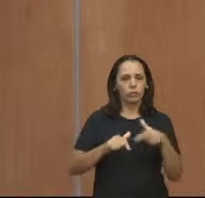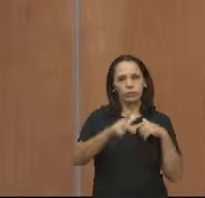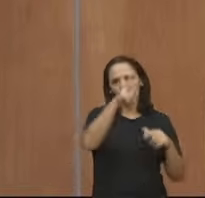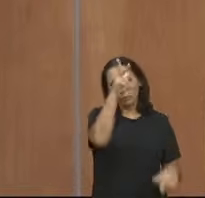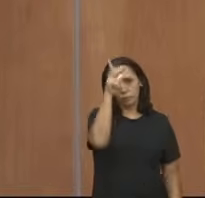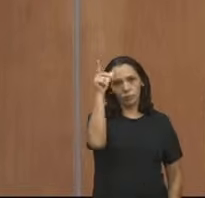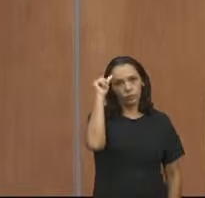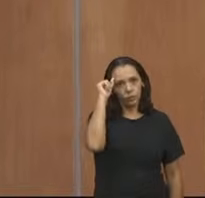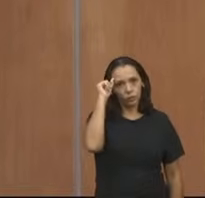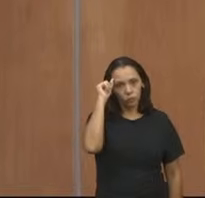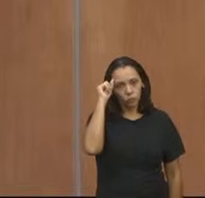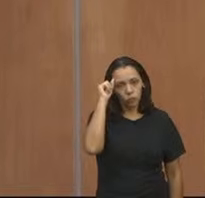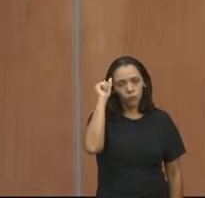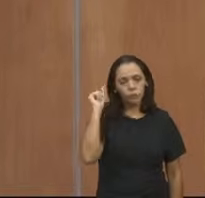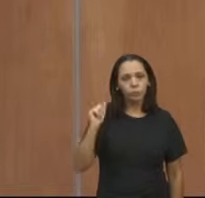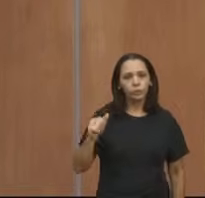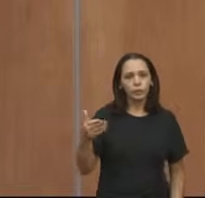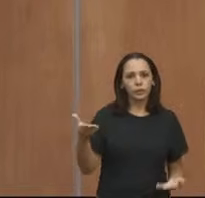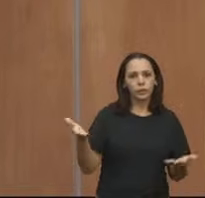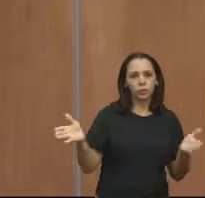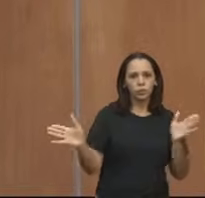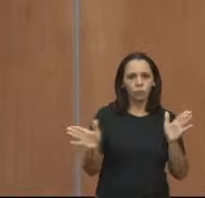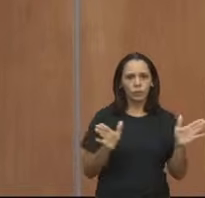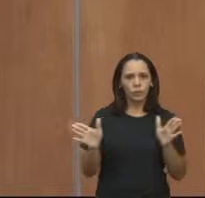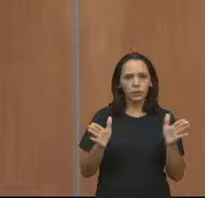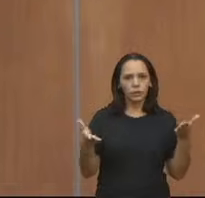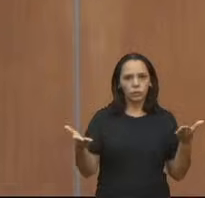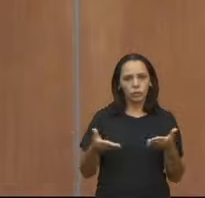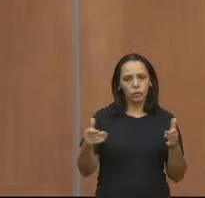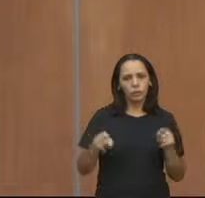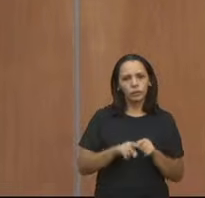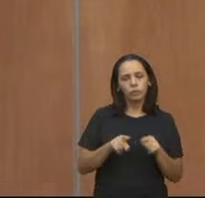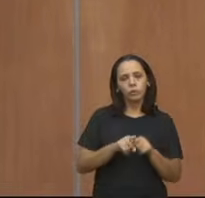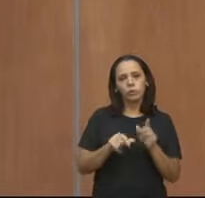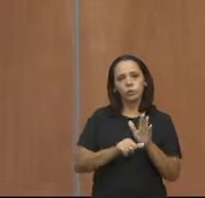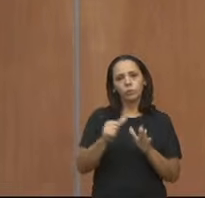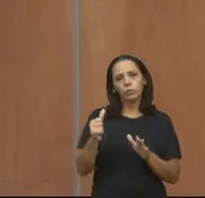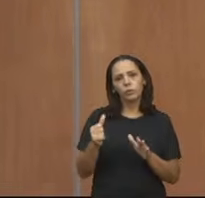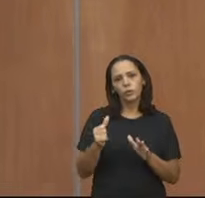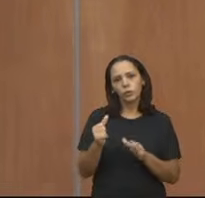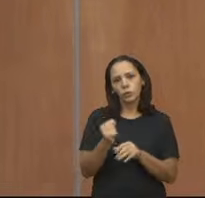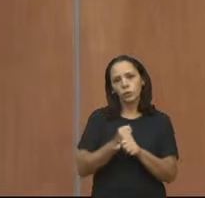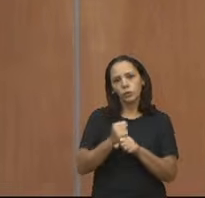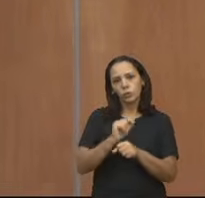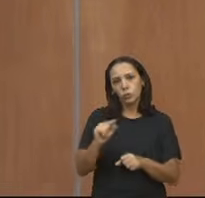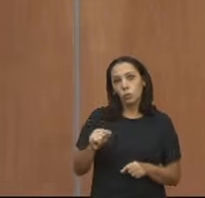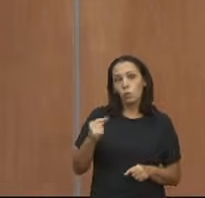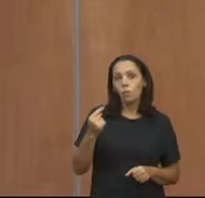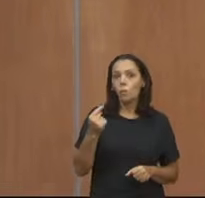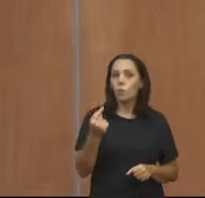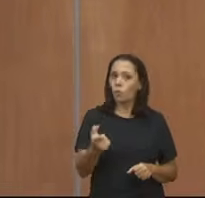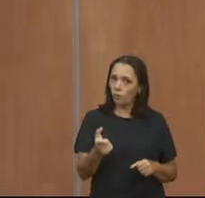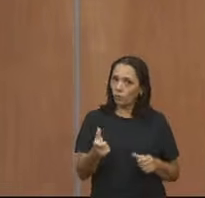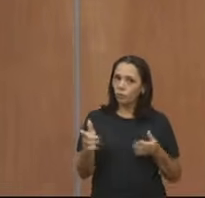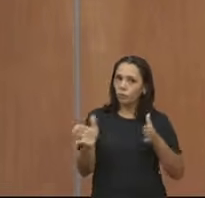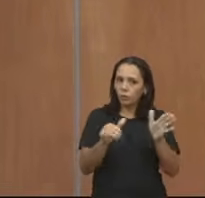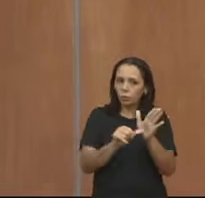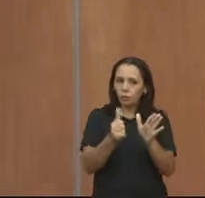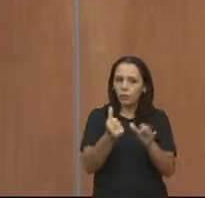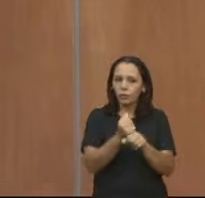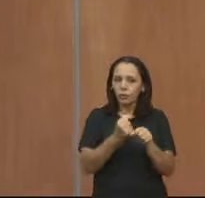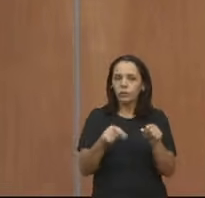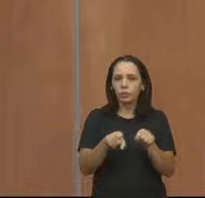ao longo desse mandato e também do primeiro ano do próximo mandato. E todos os